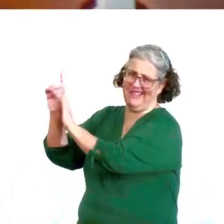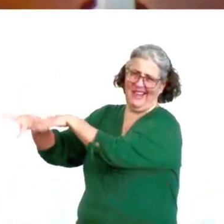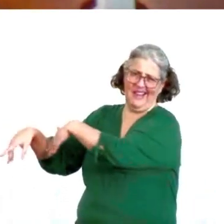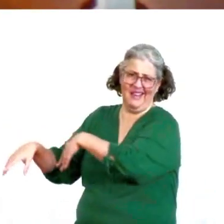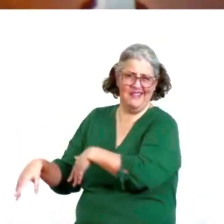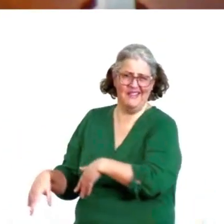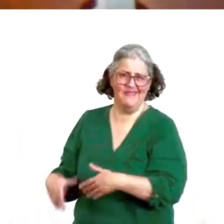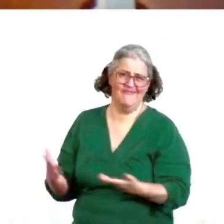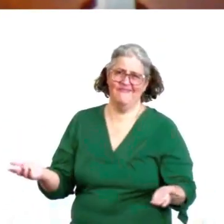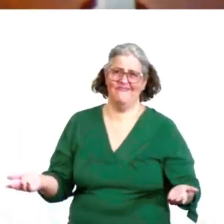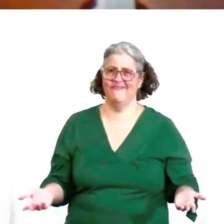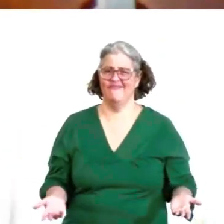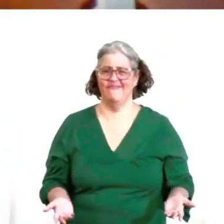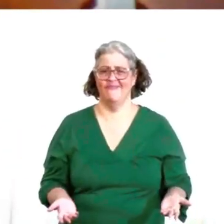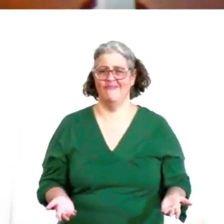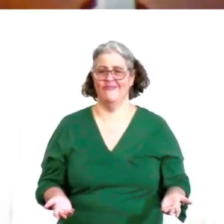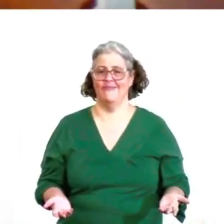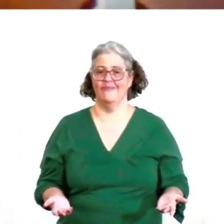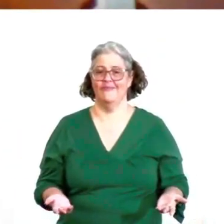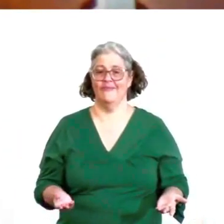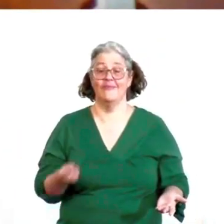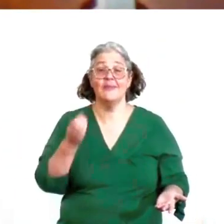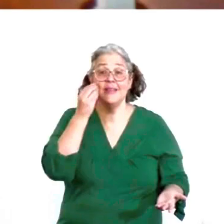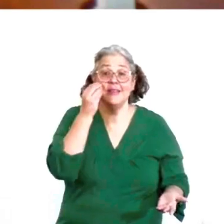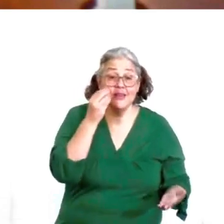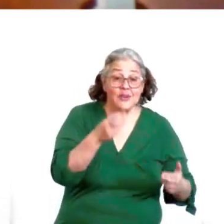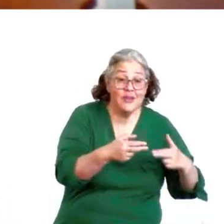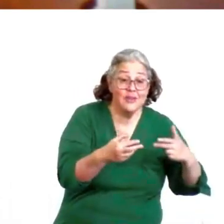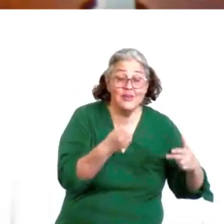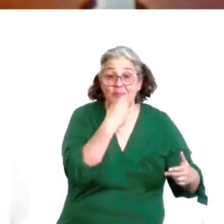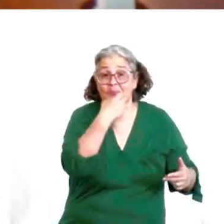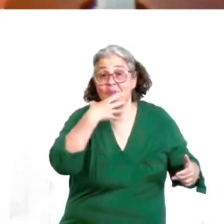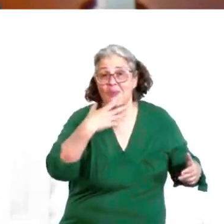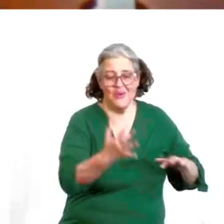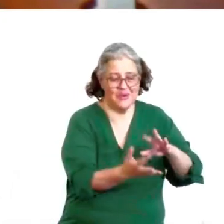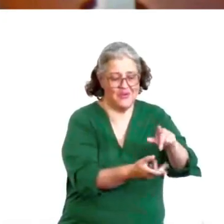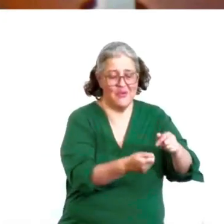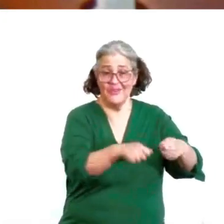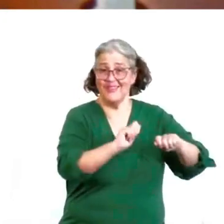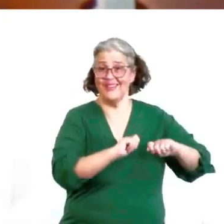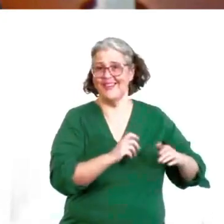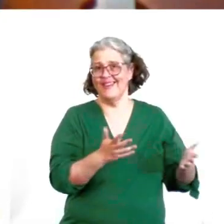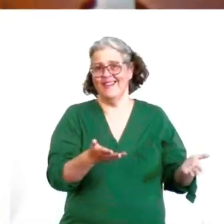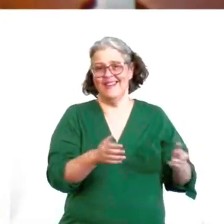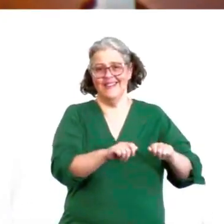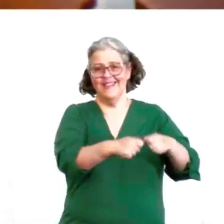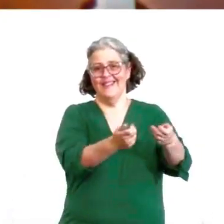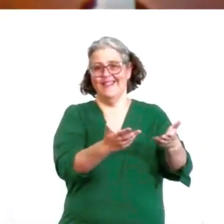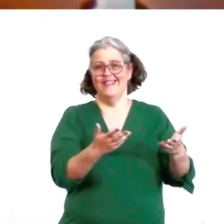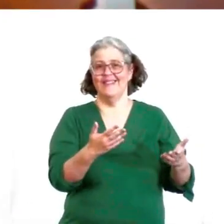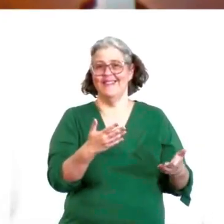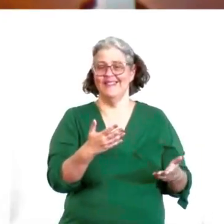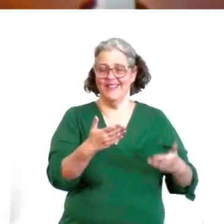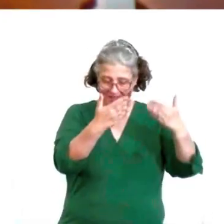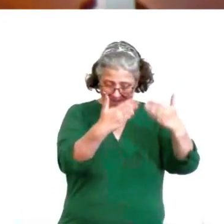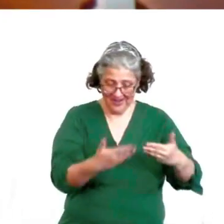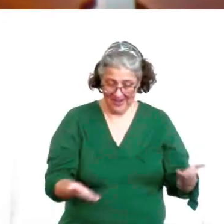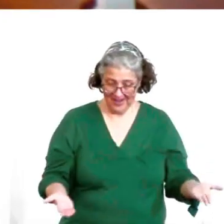religioso. Desfrute dessas coisas boas que o mundo nos dá. Coloque isso dentro da sua